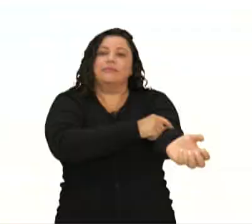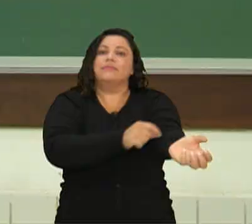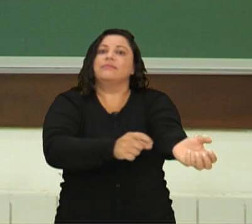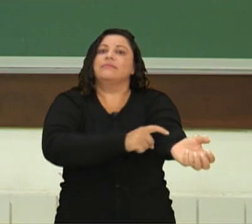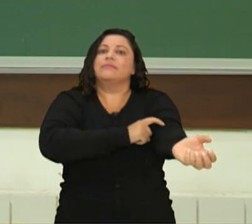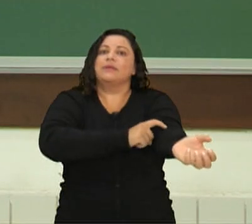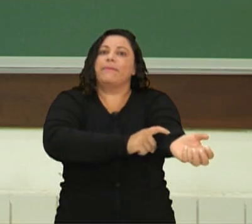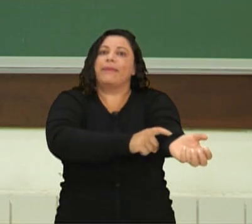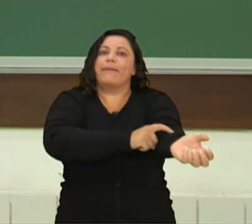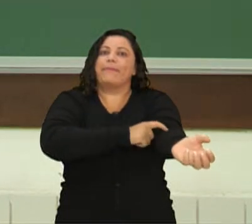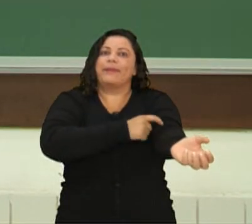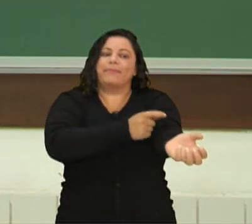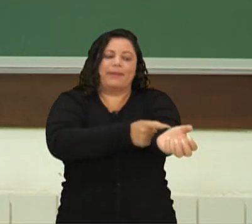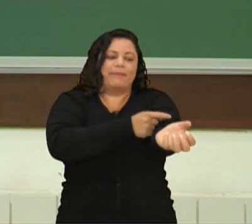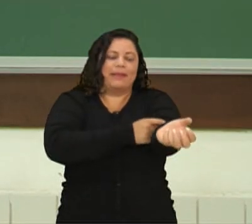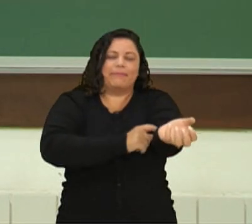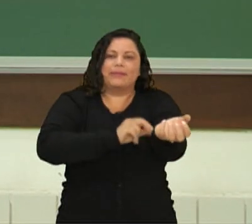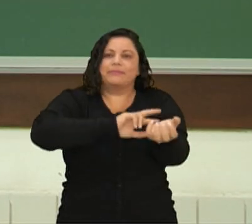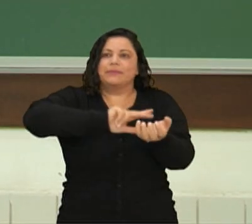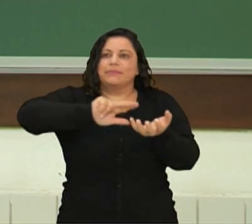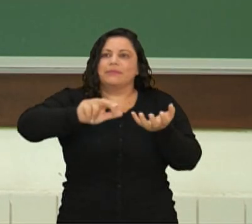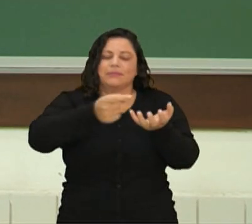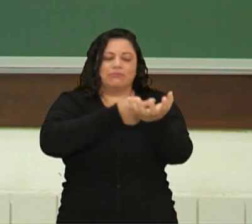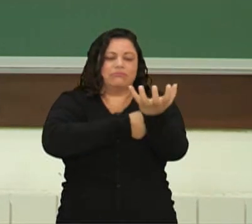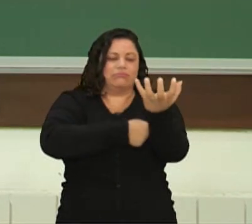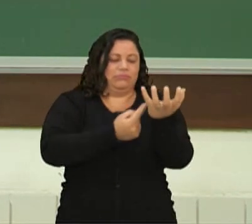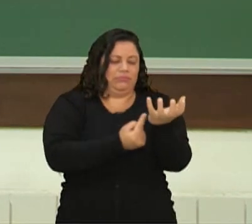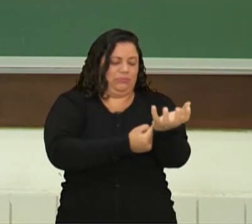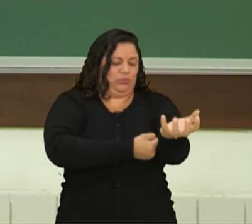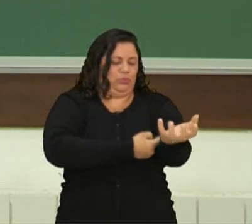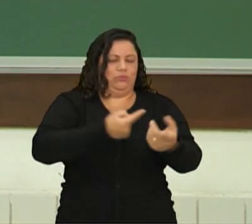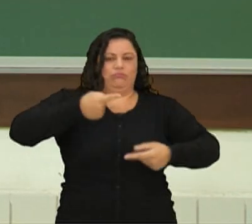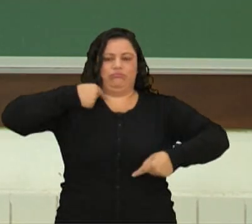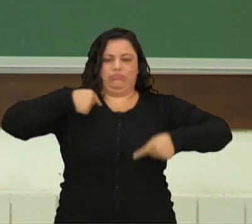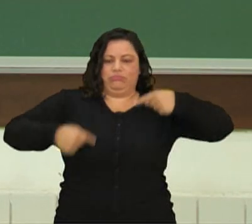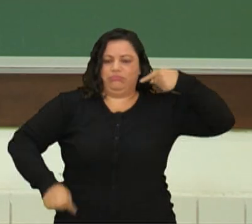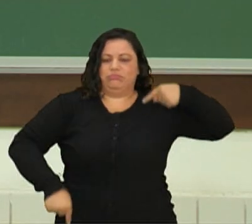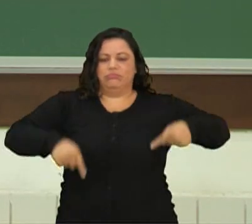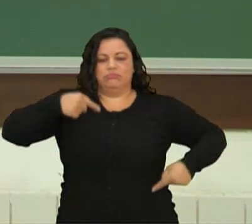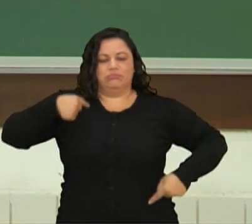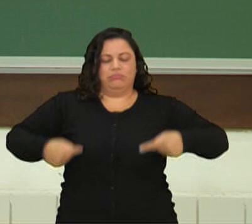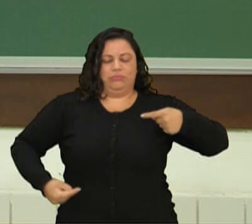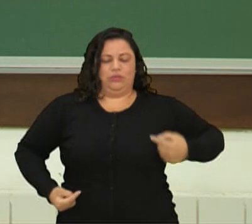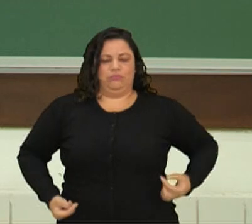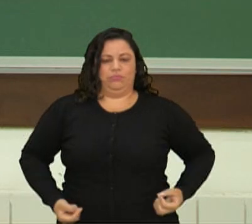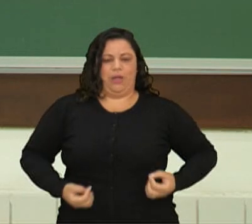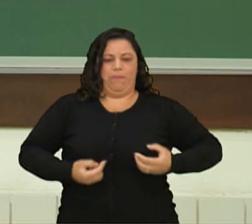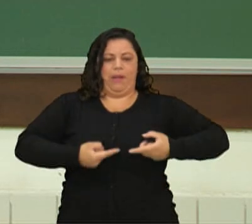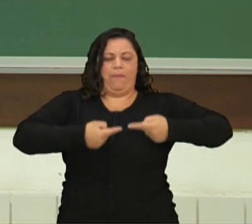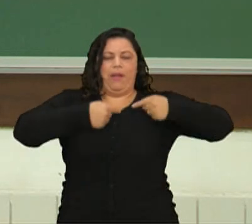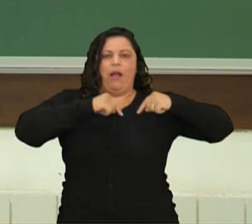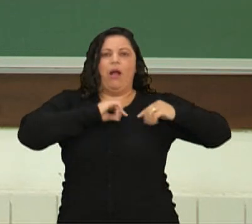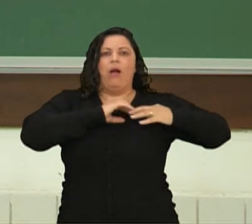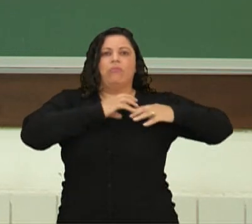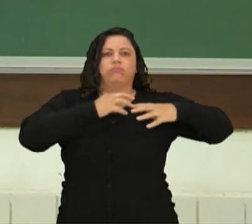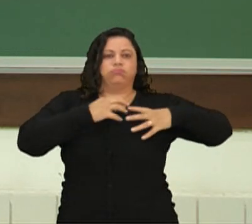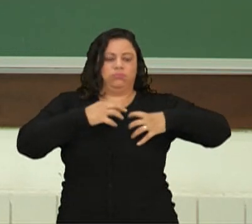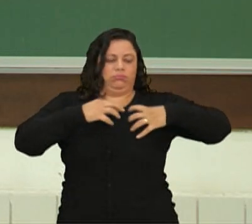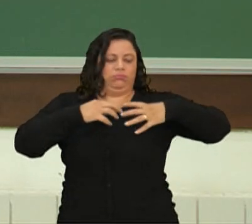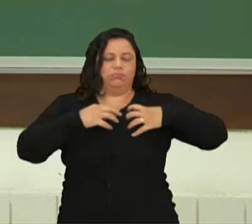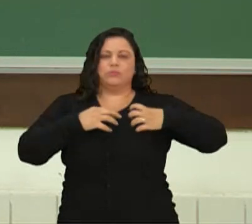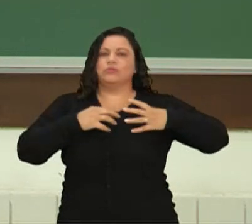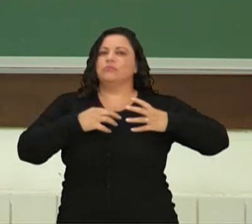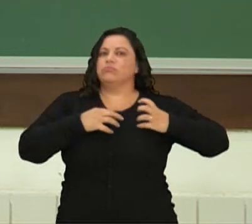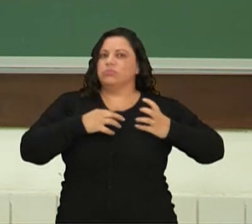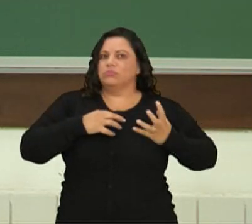lembrar aqui da nossa aula de introdução ao sistema cardiovascular. Lembram que a gente viu que o sangue que vem pelas veias é o